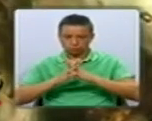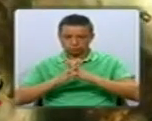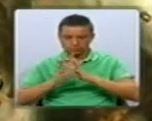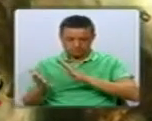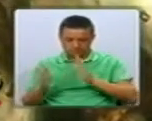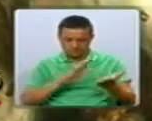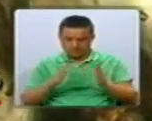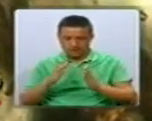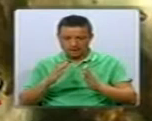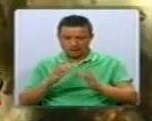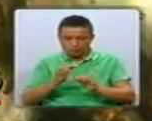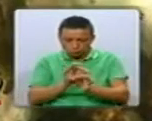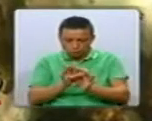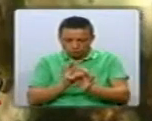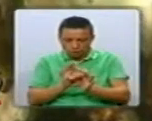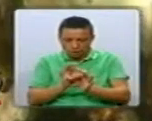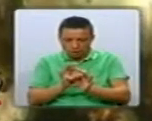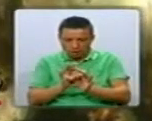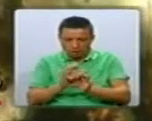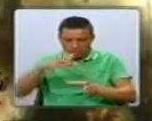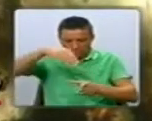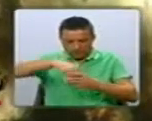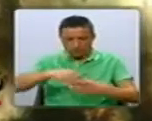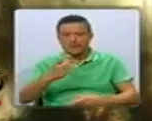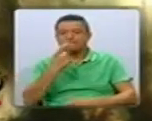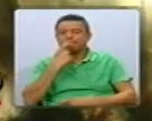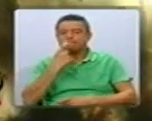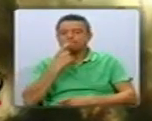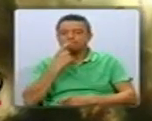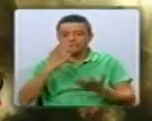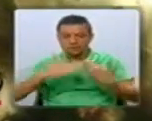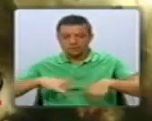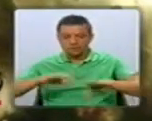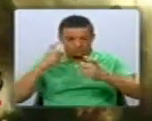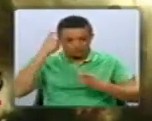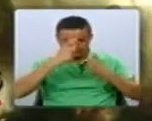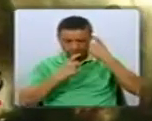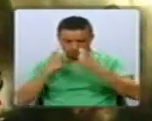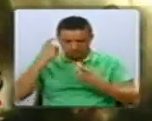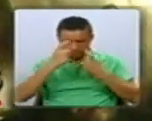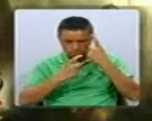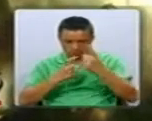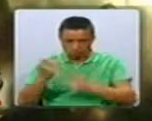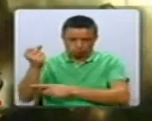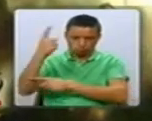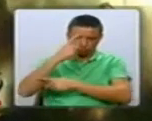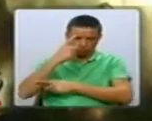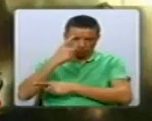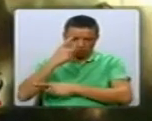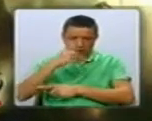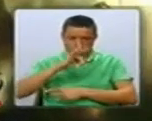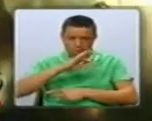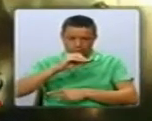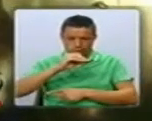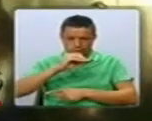menos celular dentro desta rocha. E, obviamente, que já sei o que é que estás a pensar, se é celular, será que estamos na presença de um fóssil de